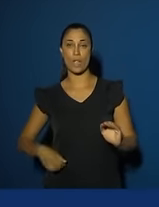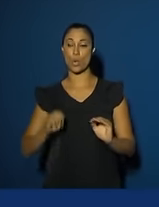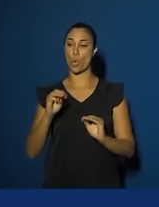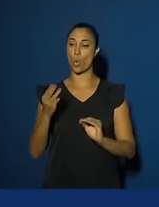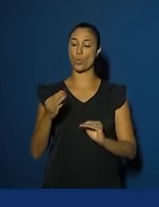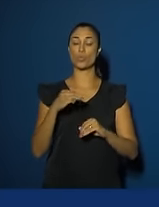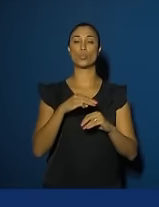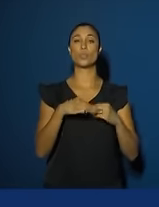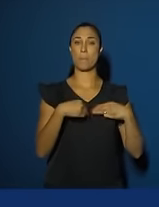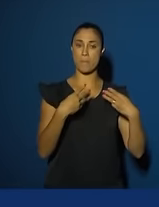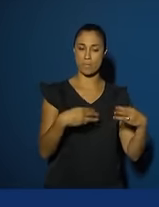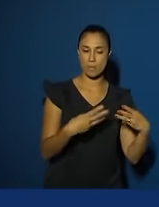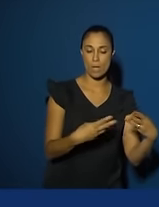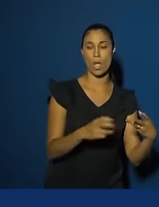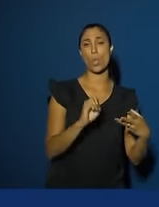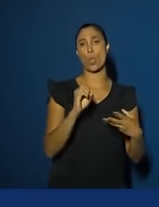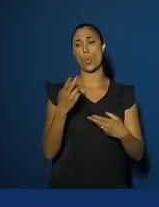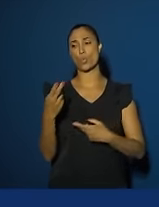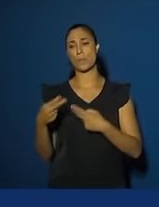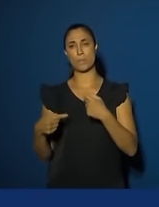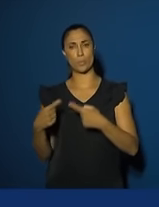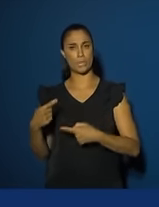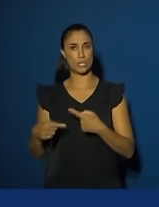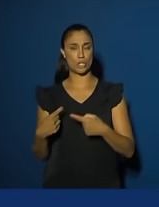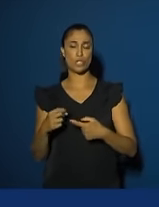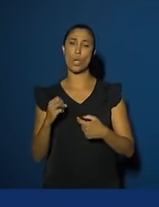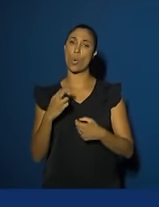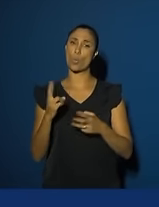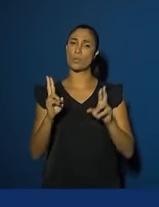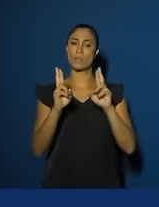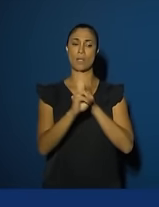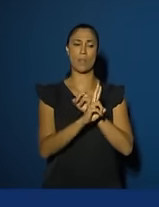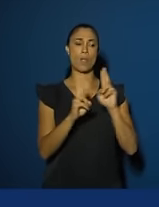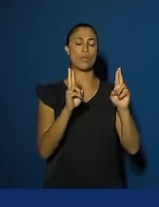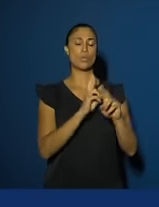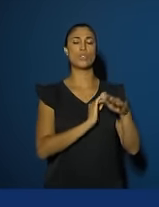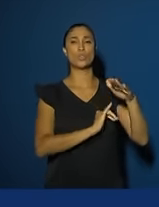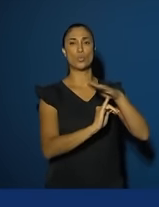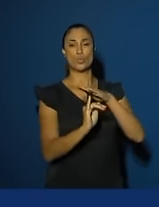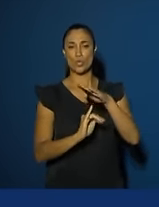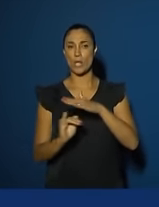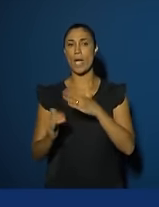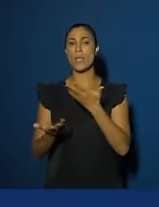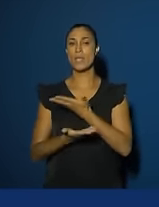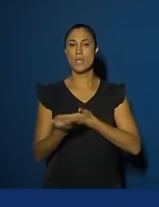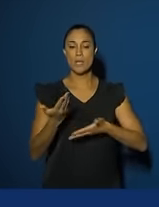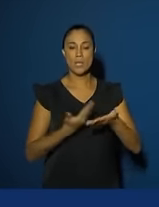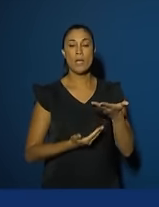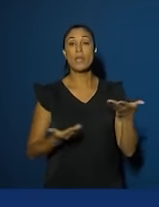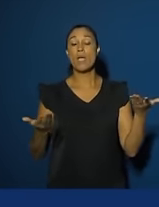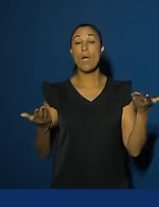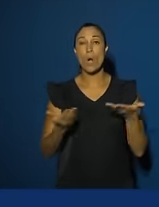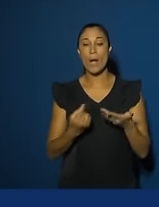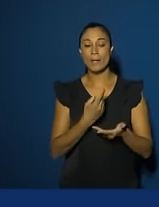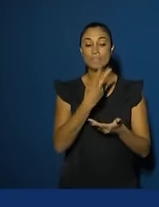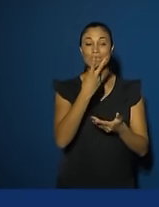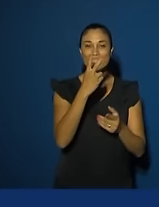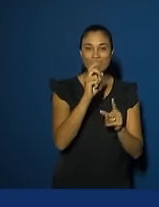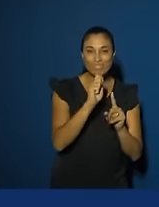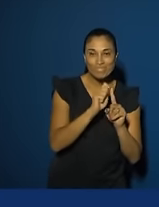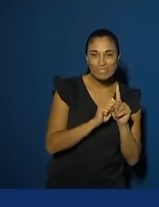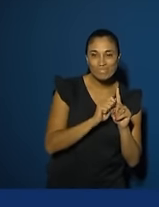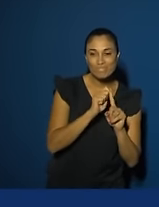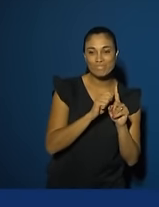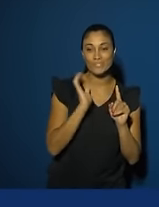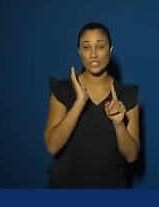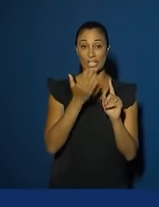ministério ou seja da política seja das relações institucionais e agora 12 meses